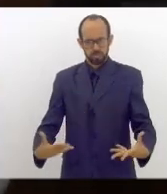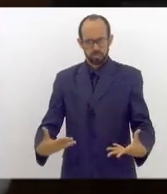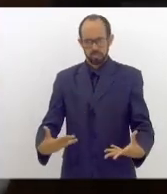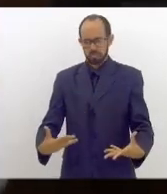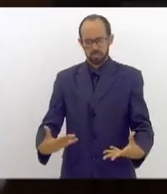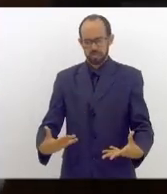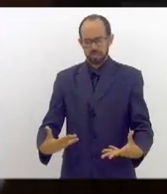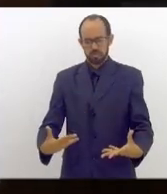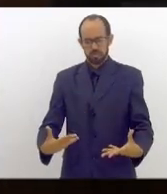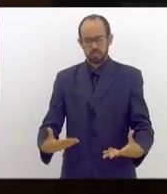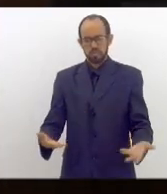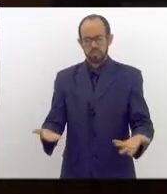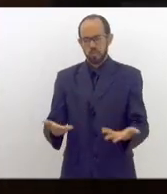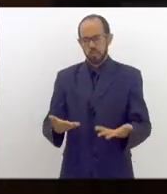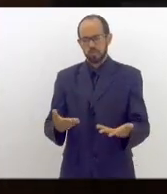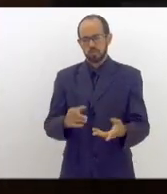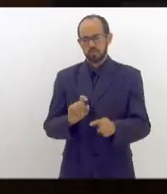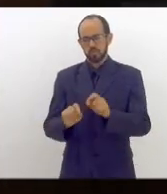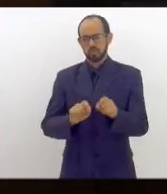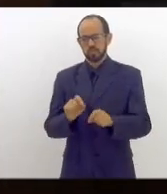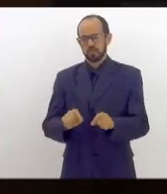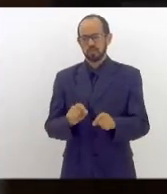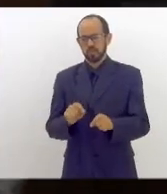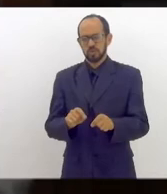né E hoje como